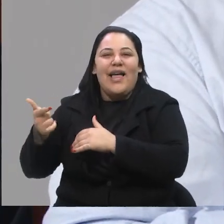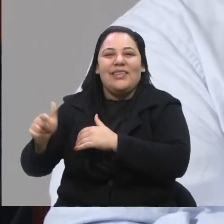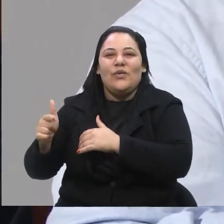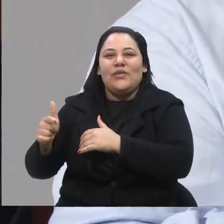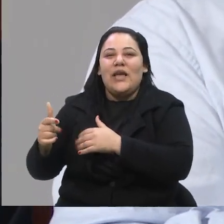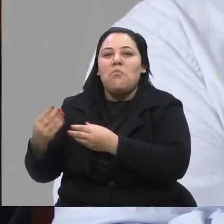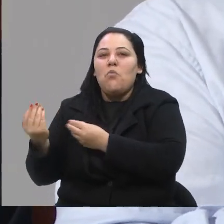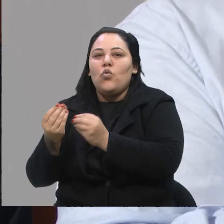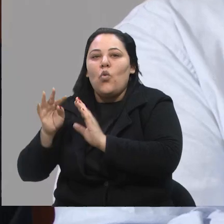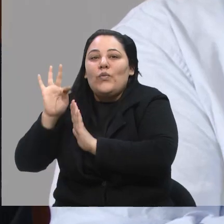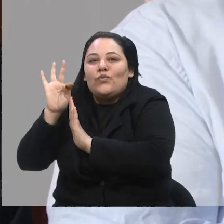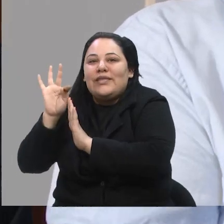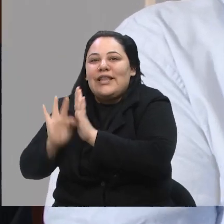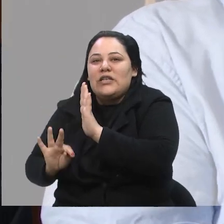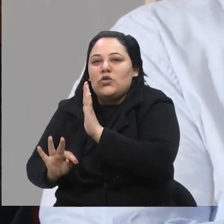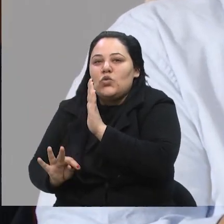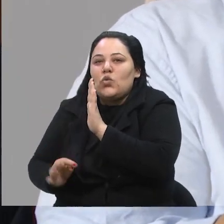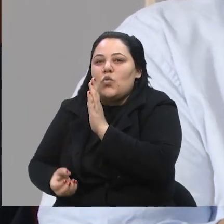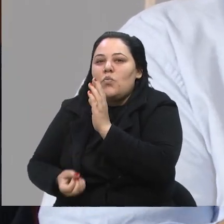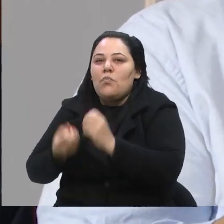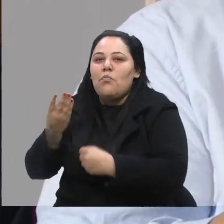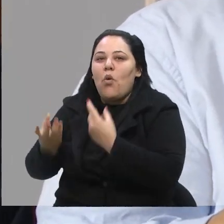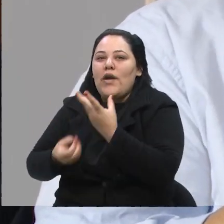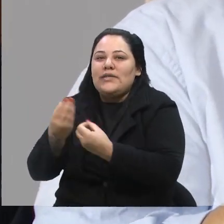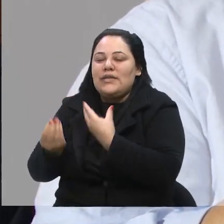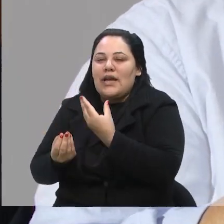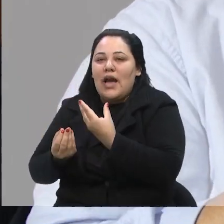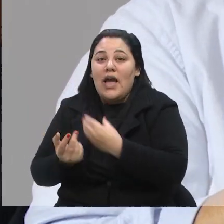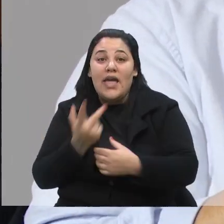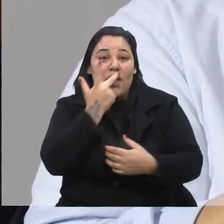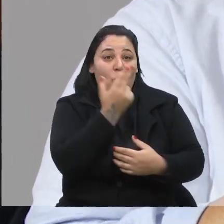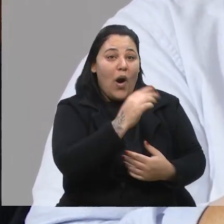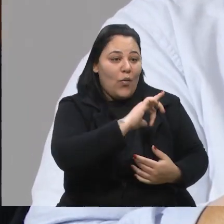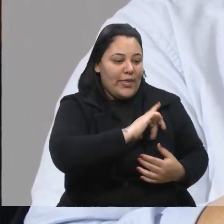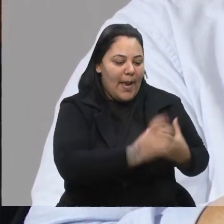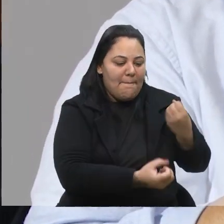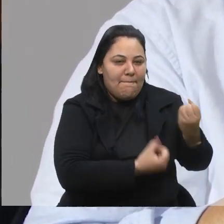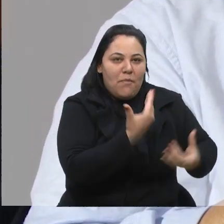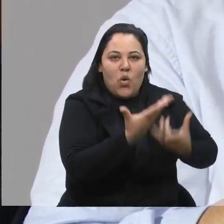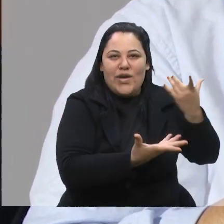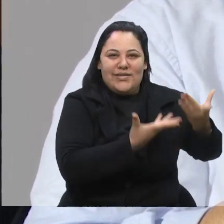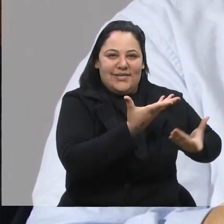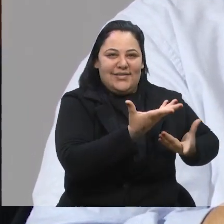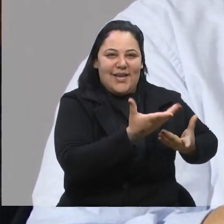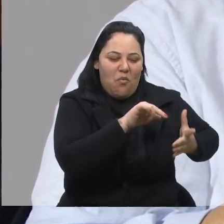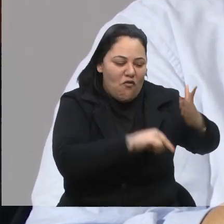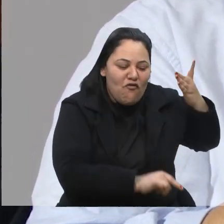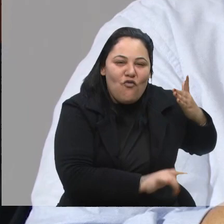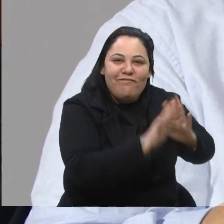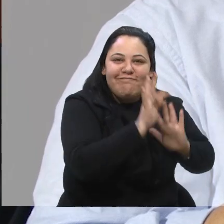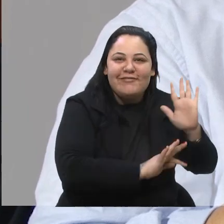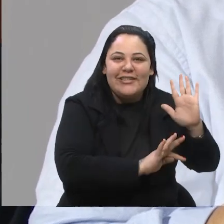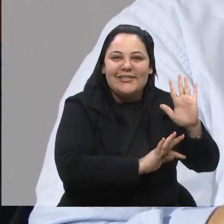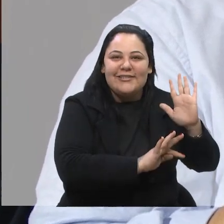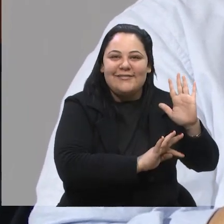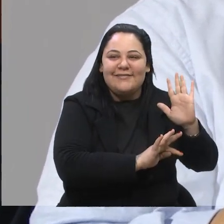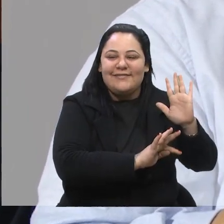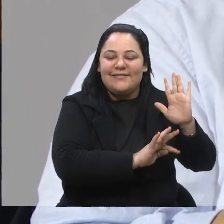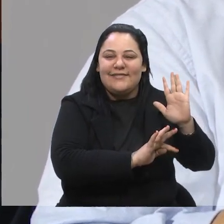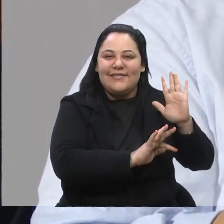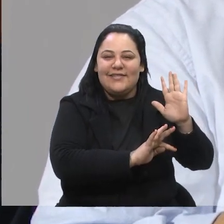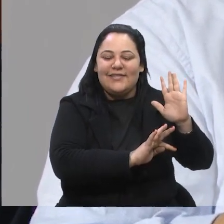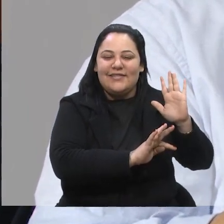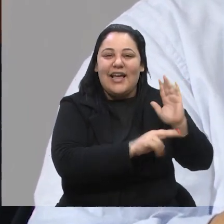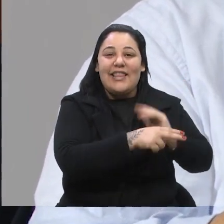tanta poesia como se tem a música nativista. E eu tive um grande acolhimento, eu até